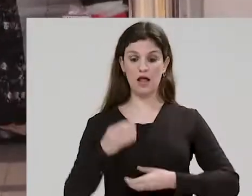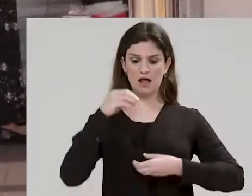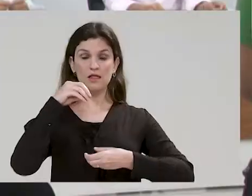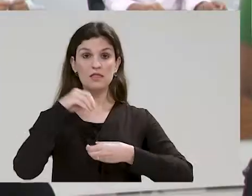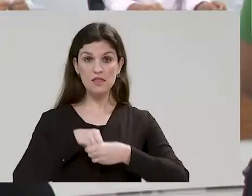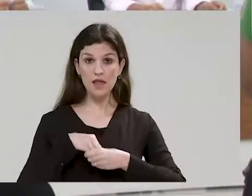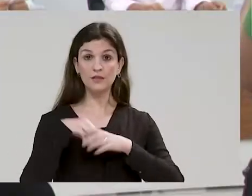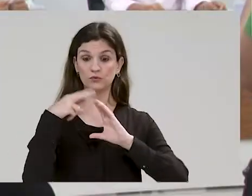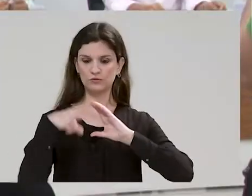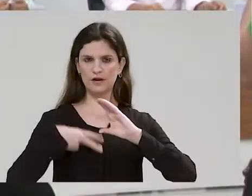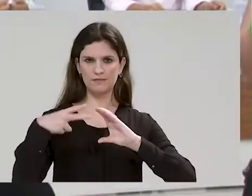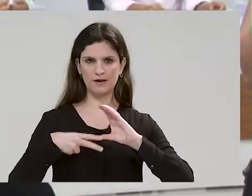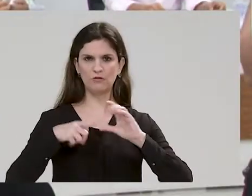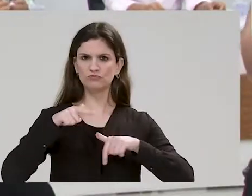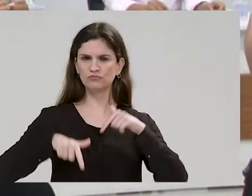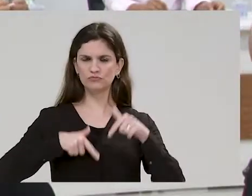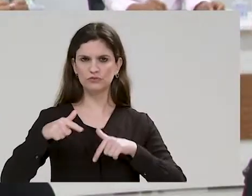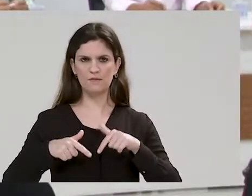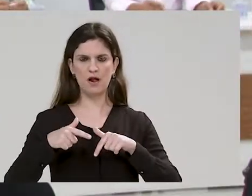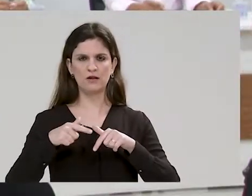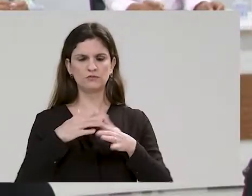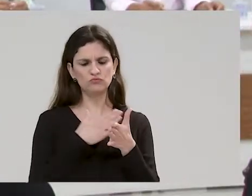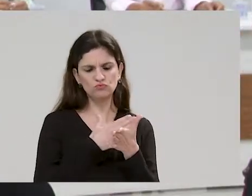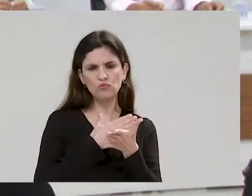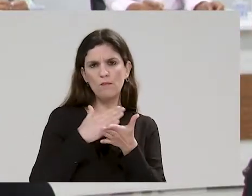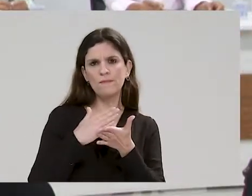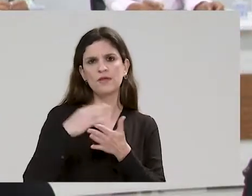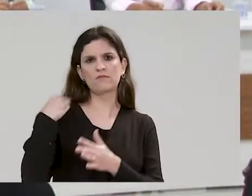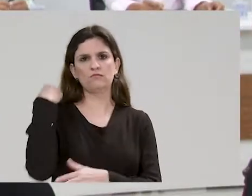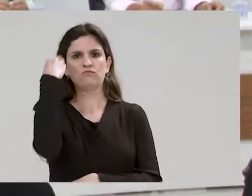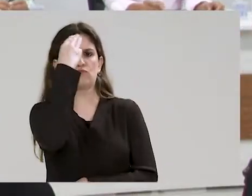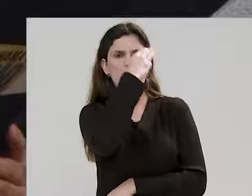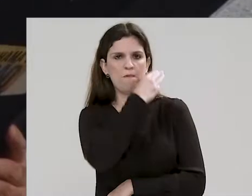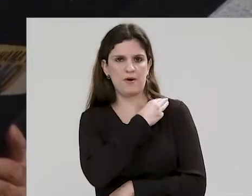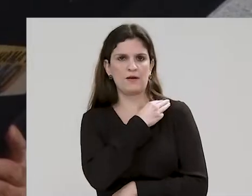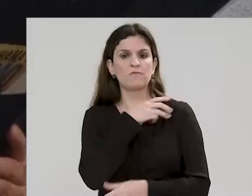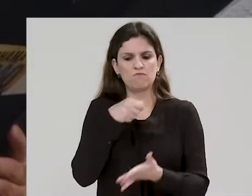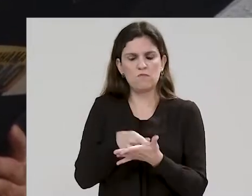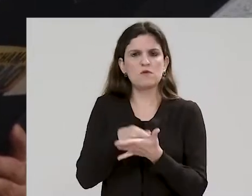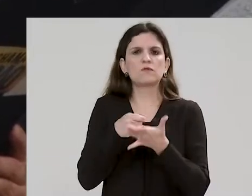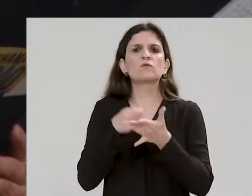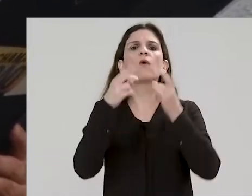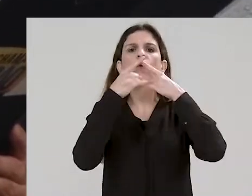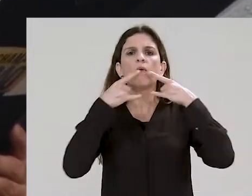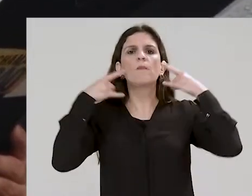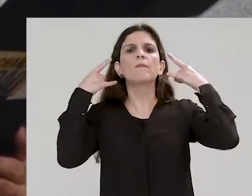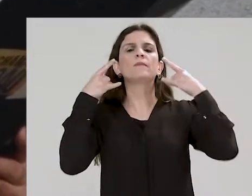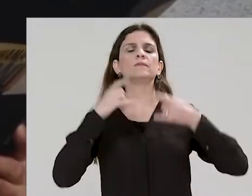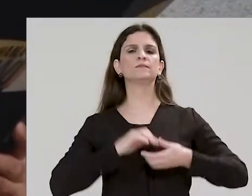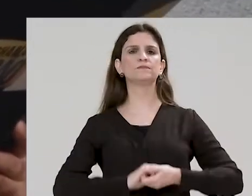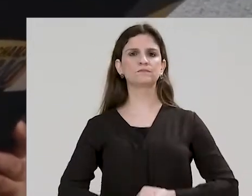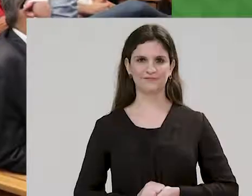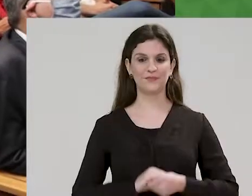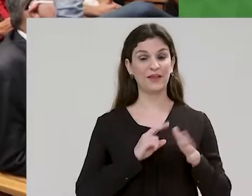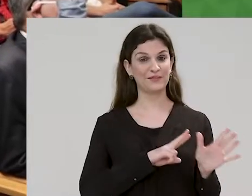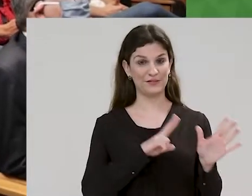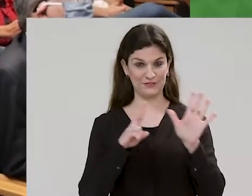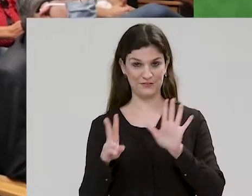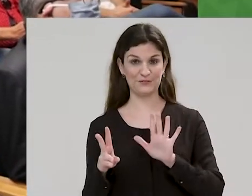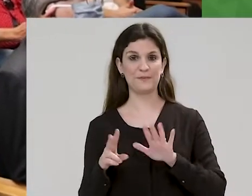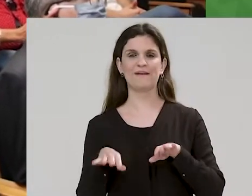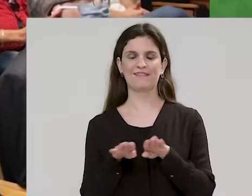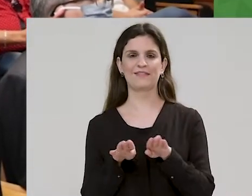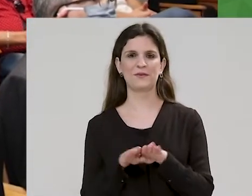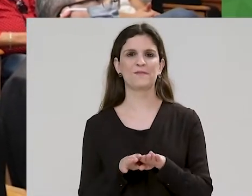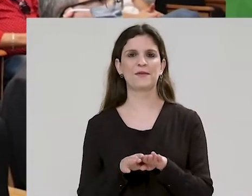Sul. Dentro da Câmara Municipal, desde o começo de maio, o uso de máscara é obrigatório. Ainda